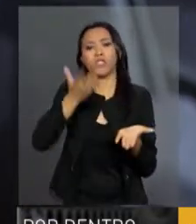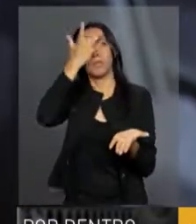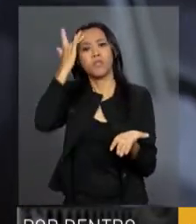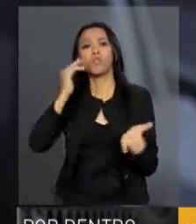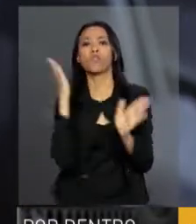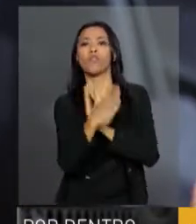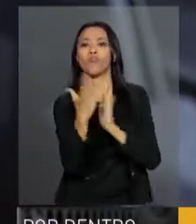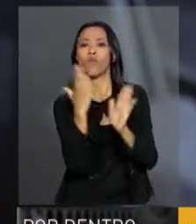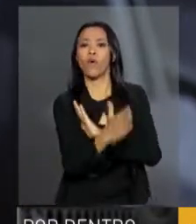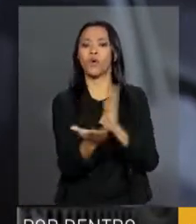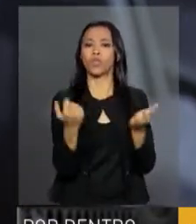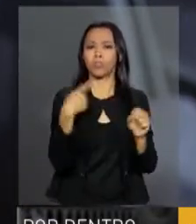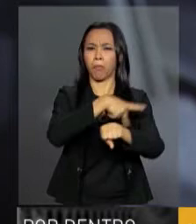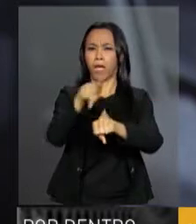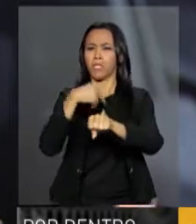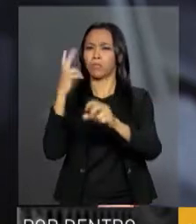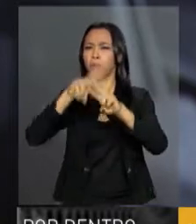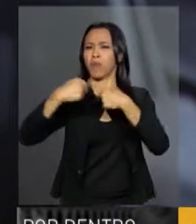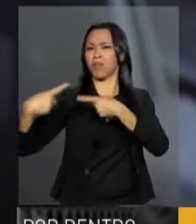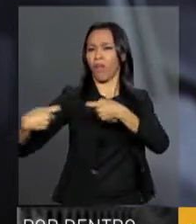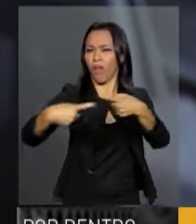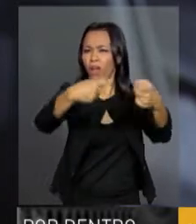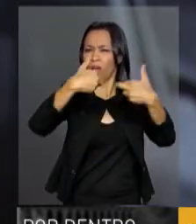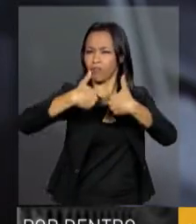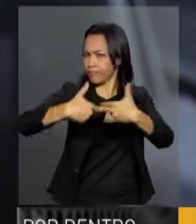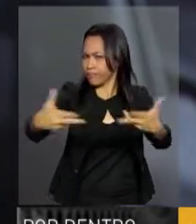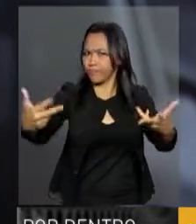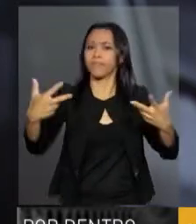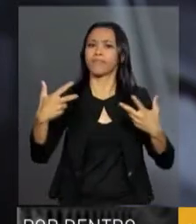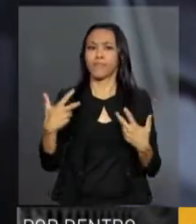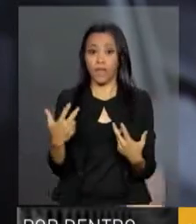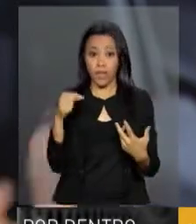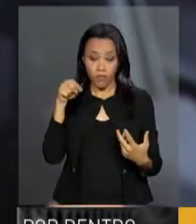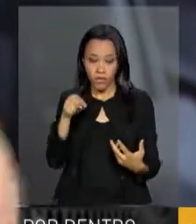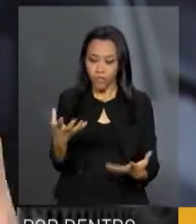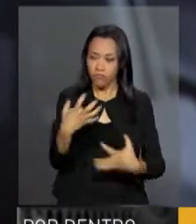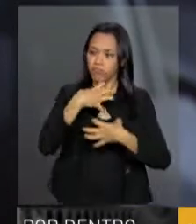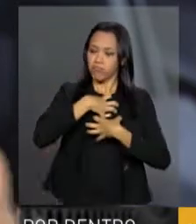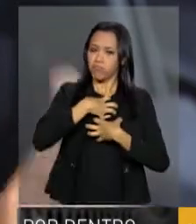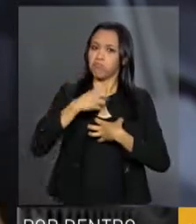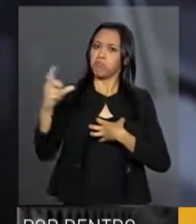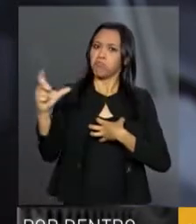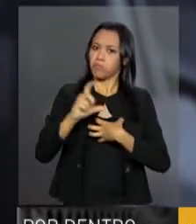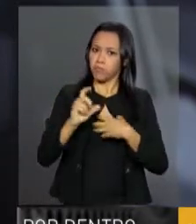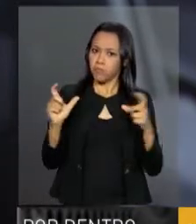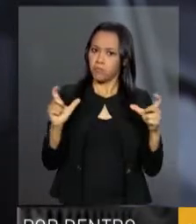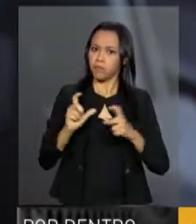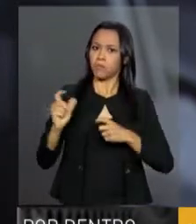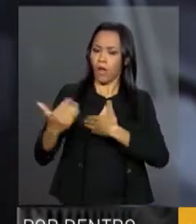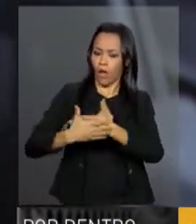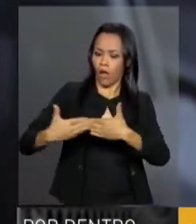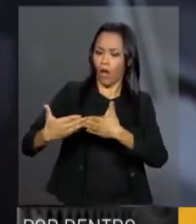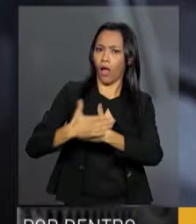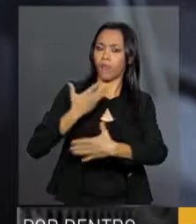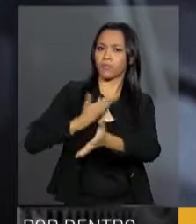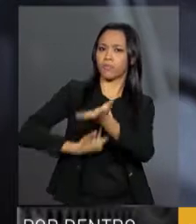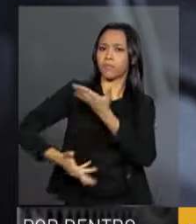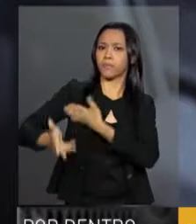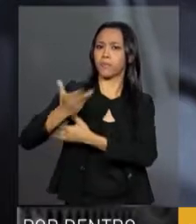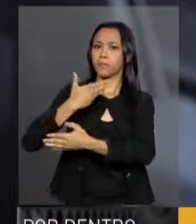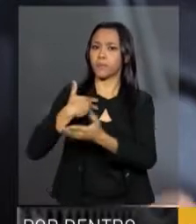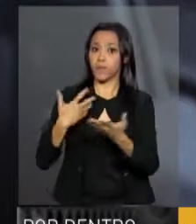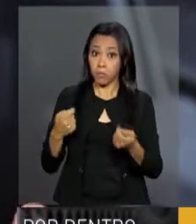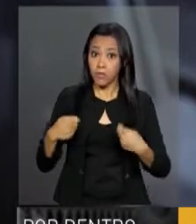no mundo de tanta desigualdade, no momento em que você tem essa expressão de fraternidade e solidariedade, isso deve